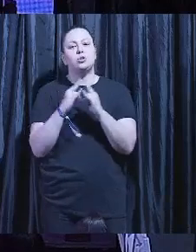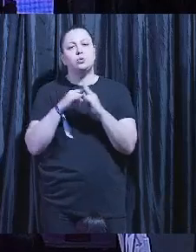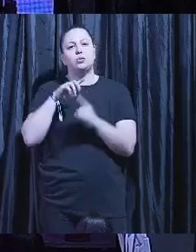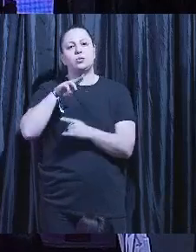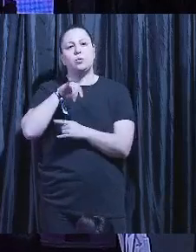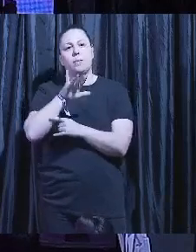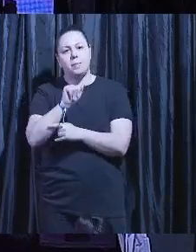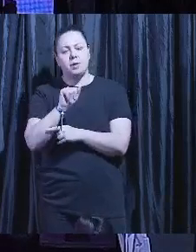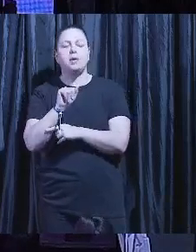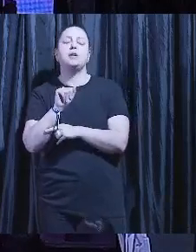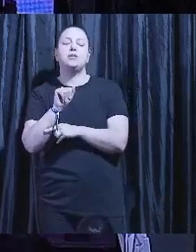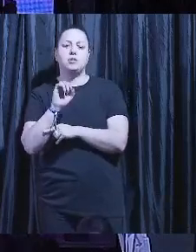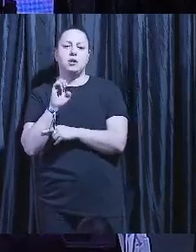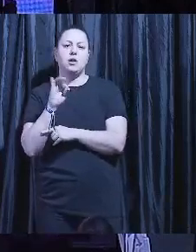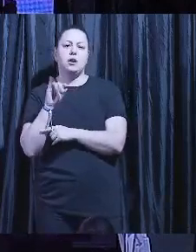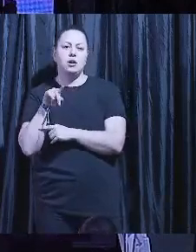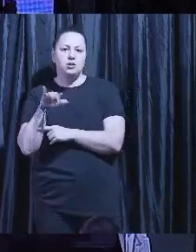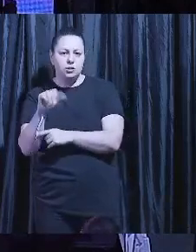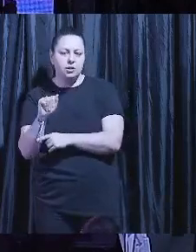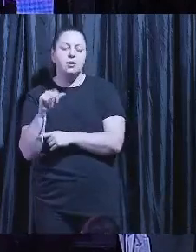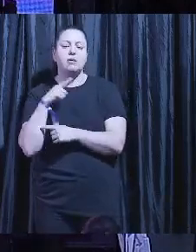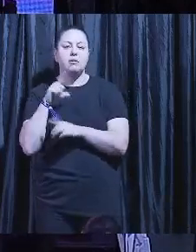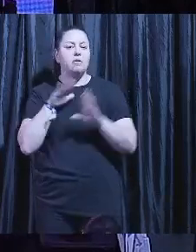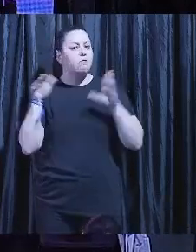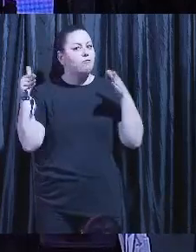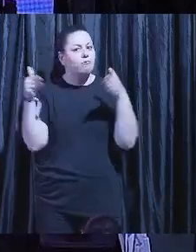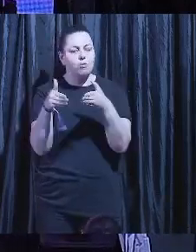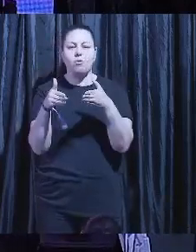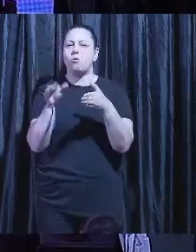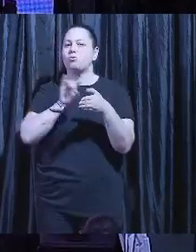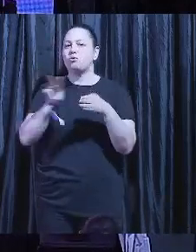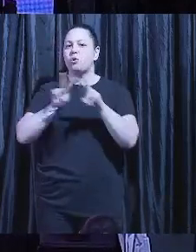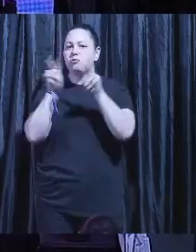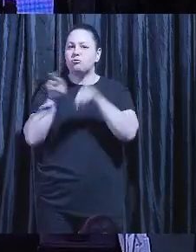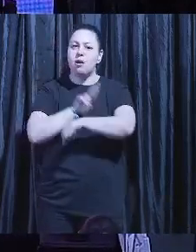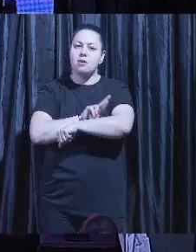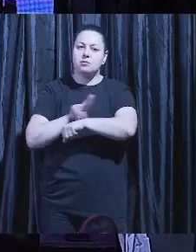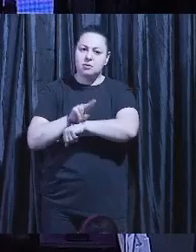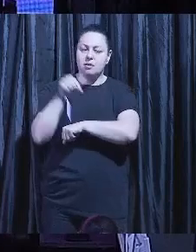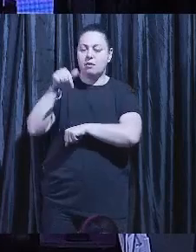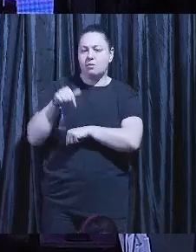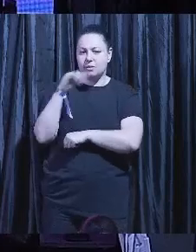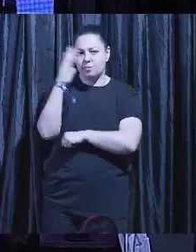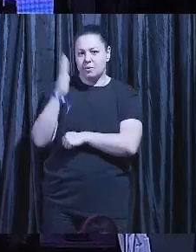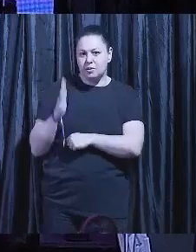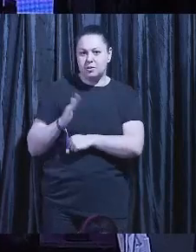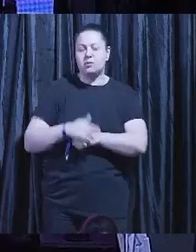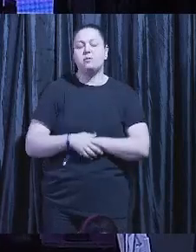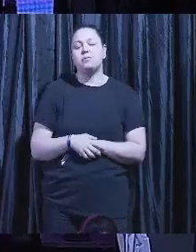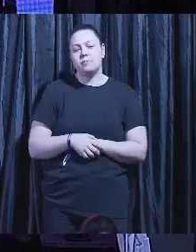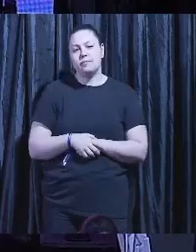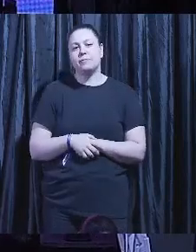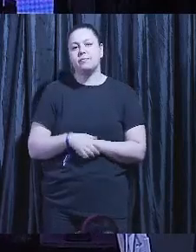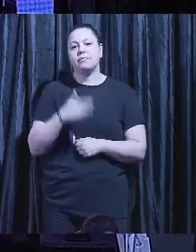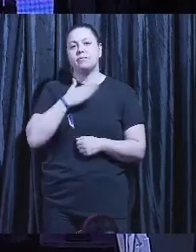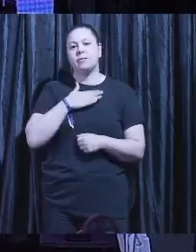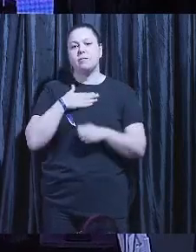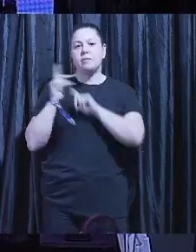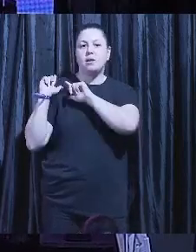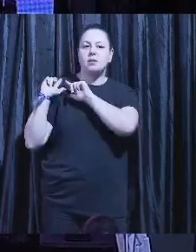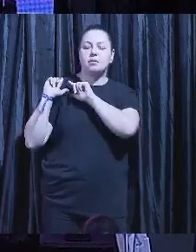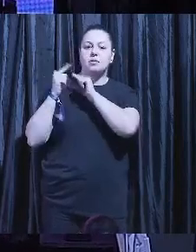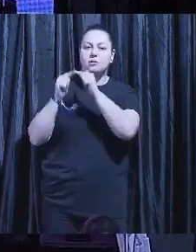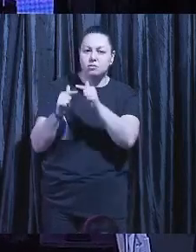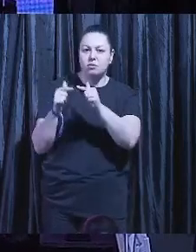organização de comunicação com foco estritamente racial do Brasil. Ao longo da minha trajetória,